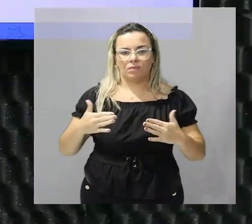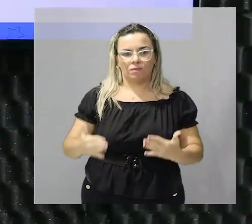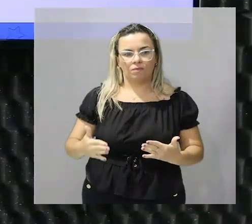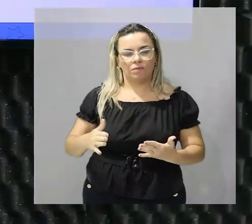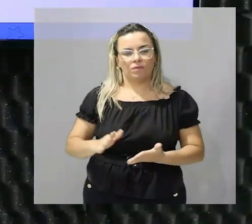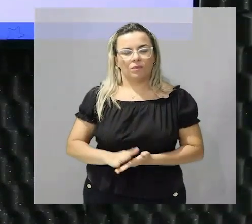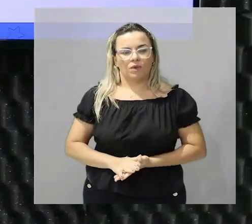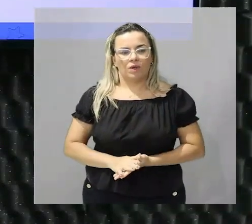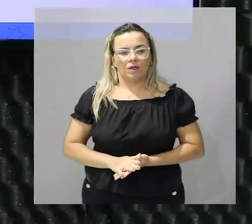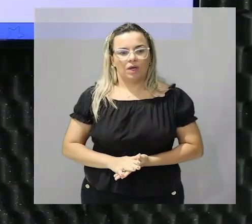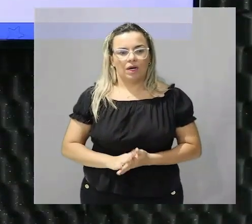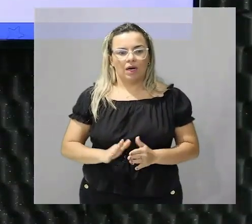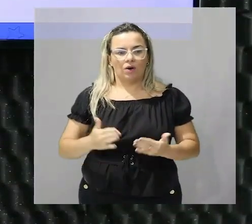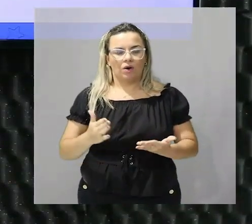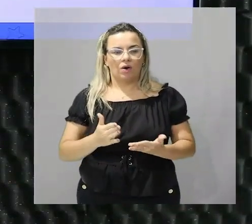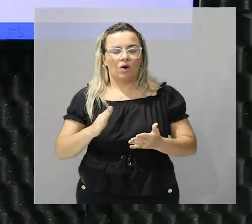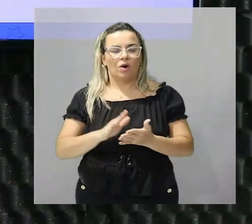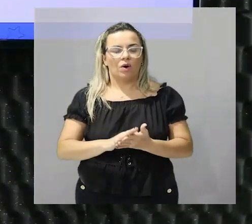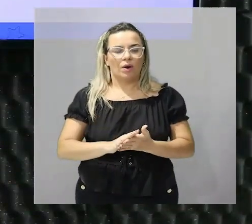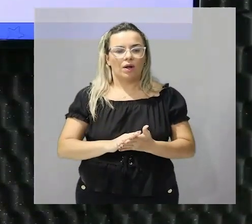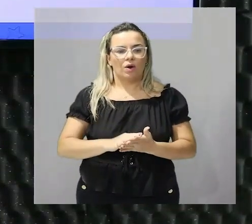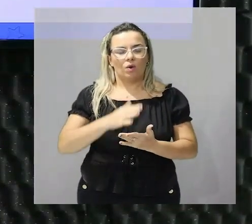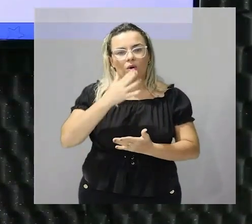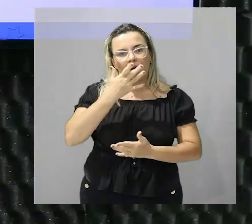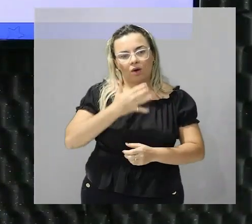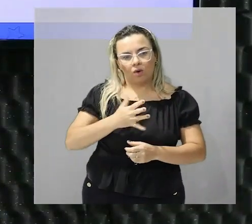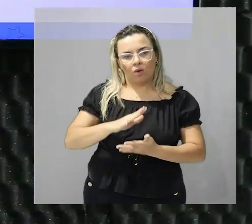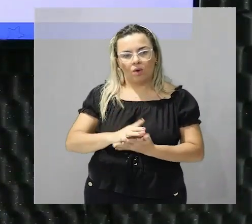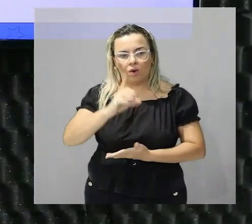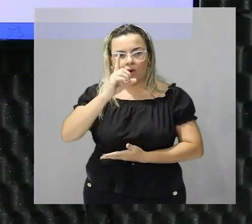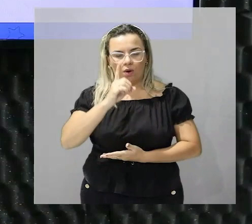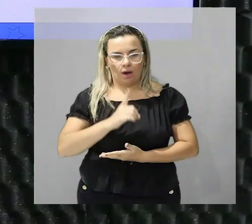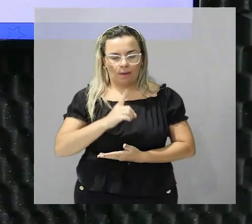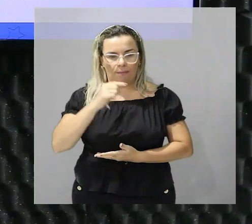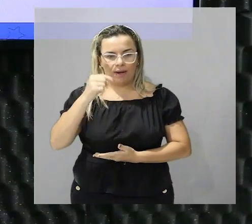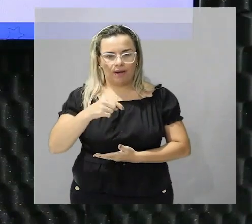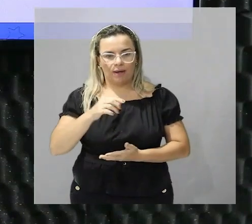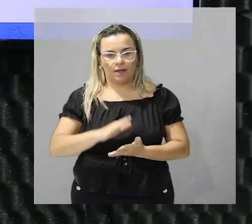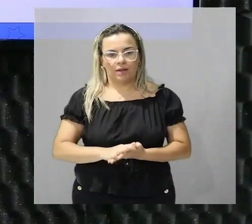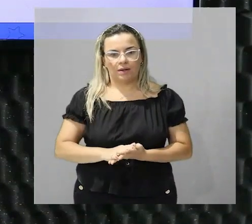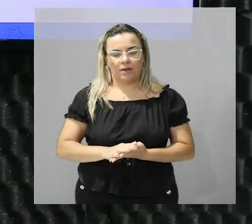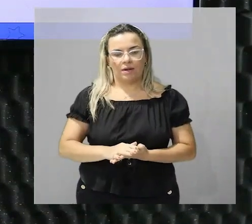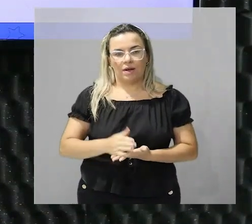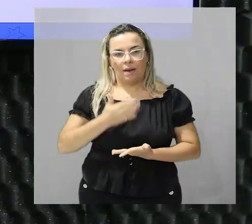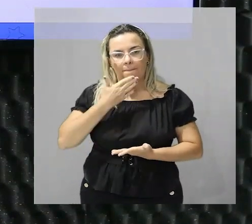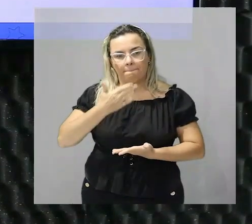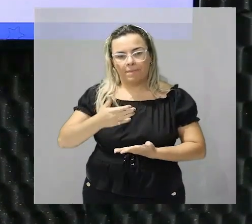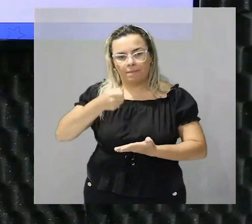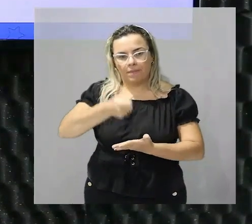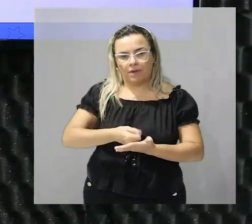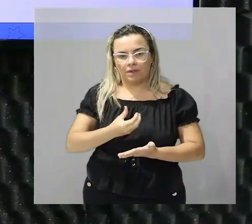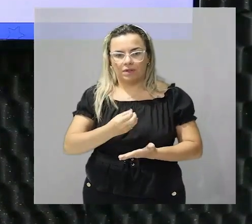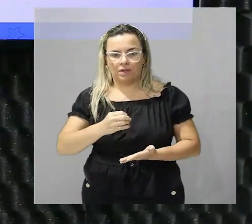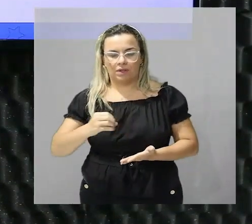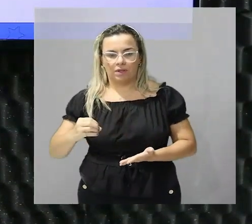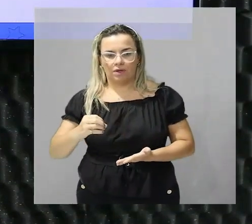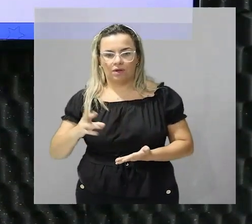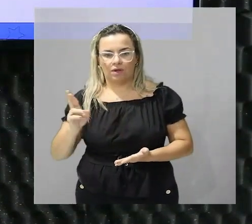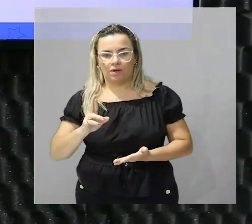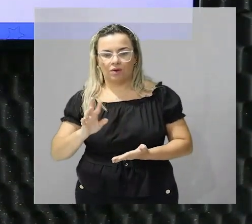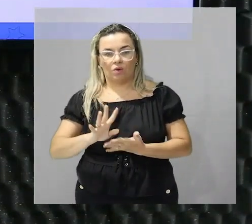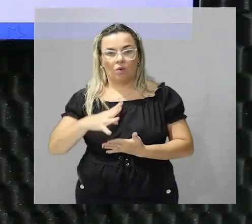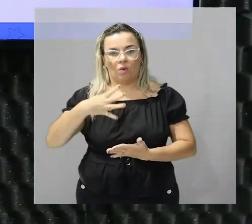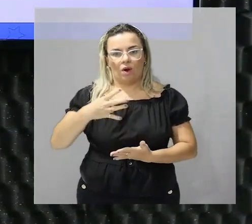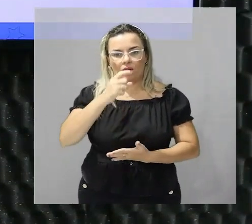permanência e mais R$,50 por hora ou fração de hora ultrapassada. O estacionamento